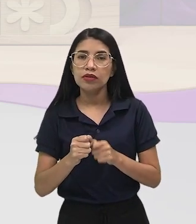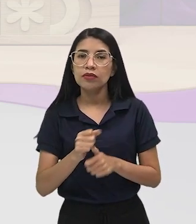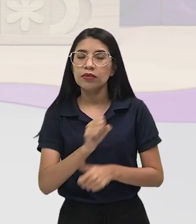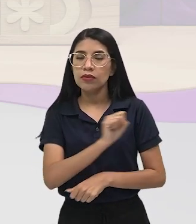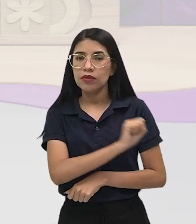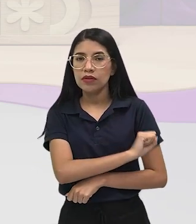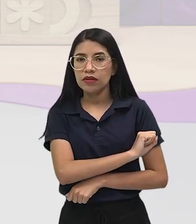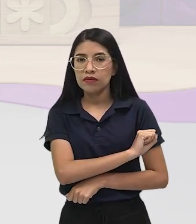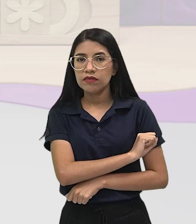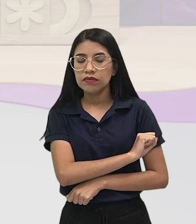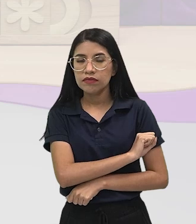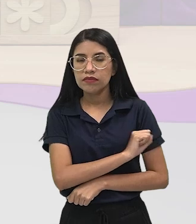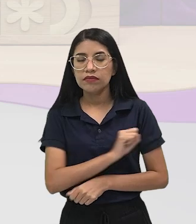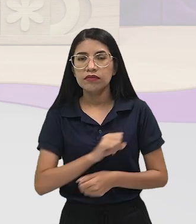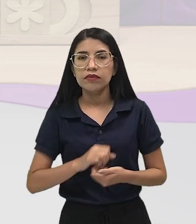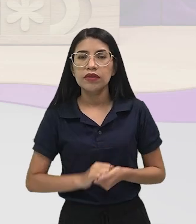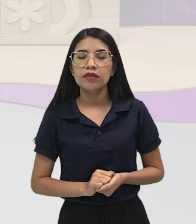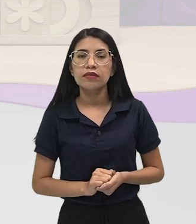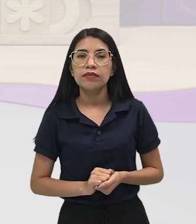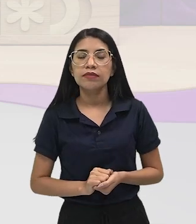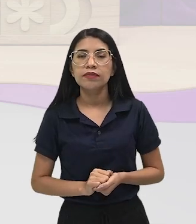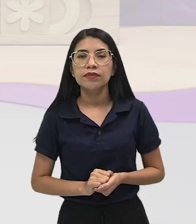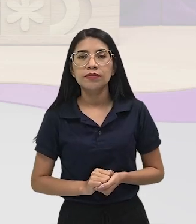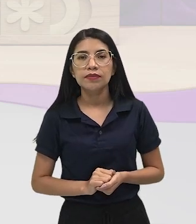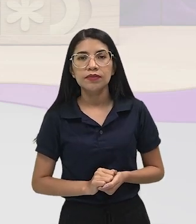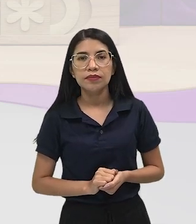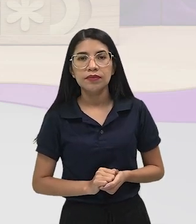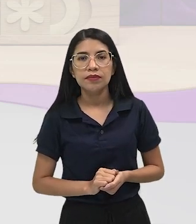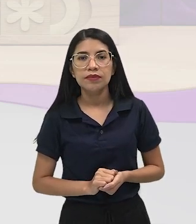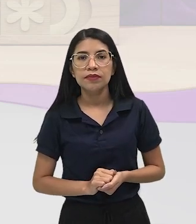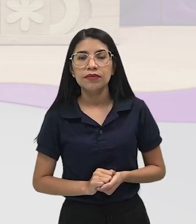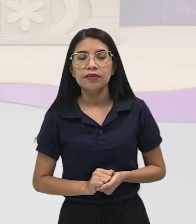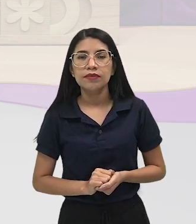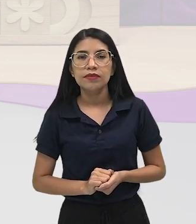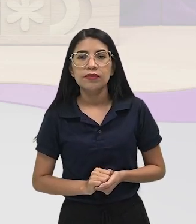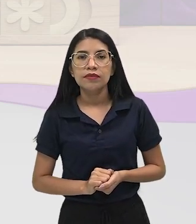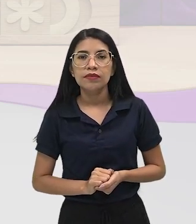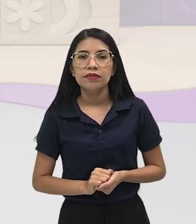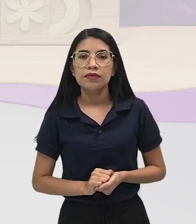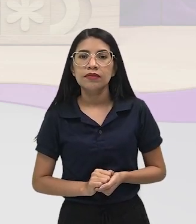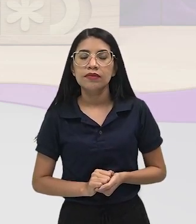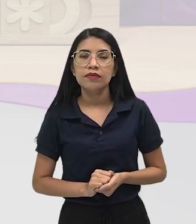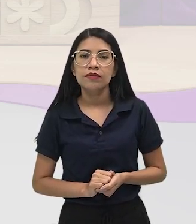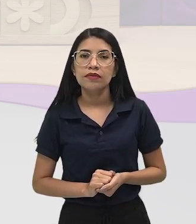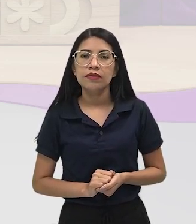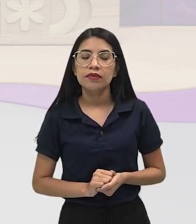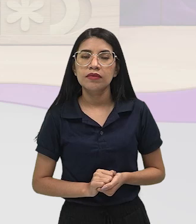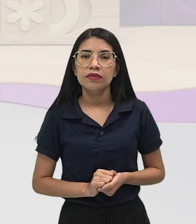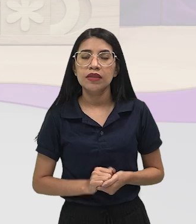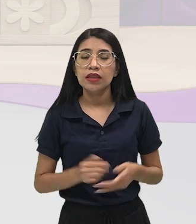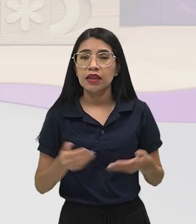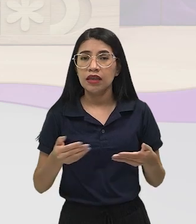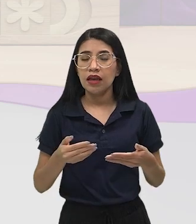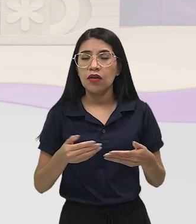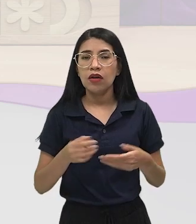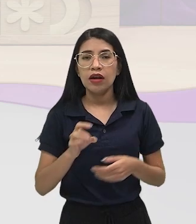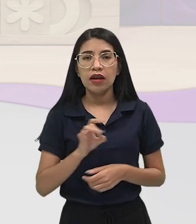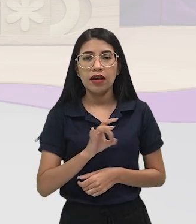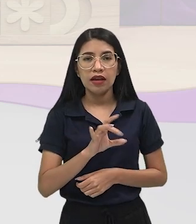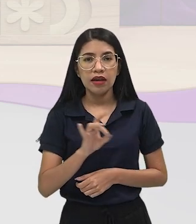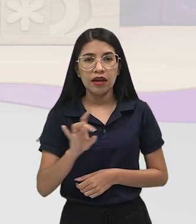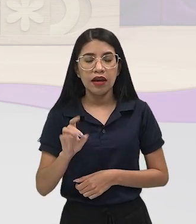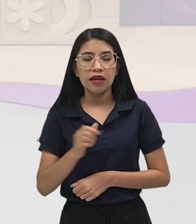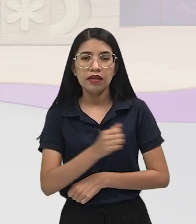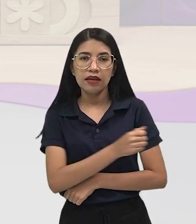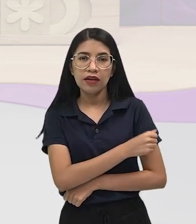ano, certo? Do ensino fundamental 2, vigente, Esse, onde cada sala, então, cada